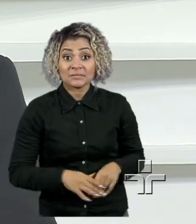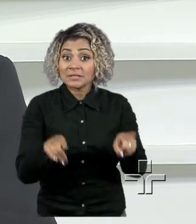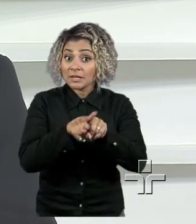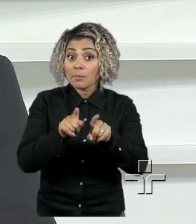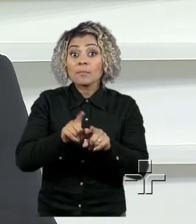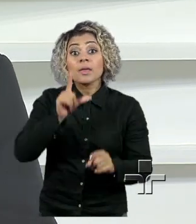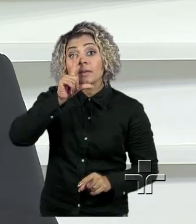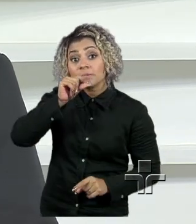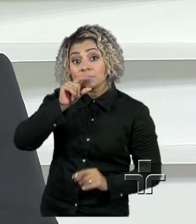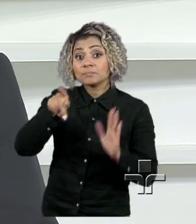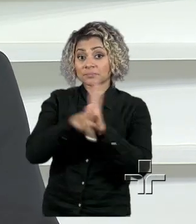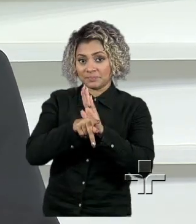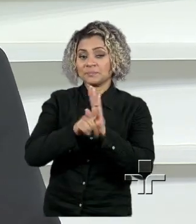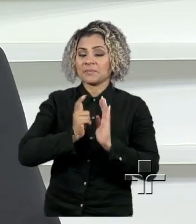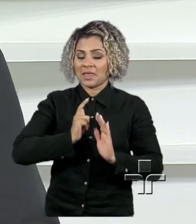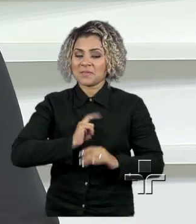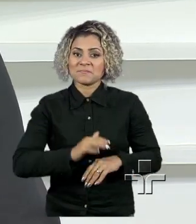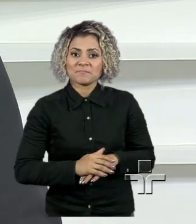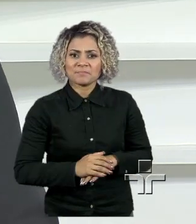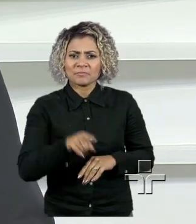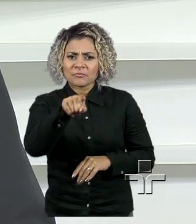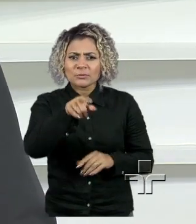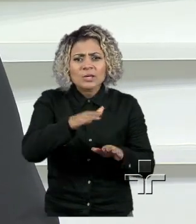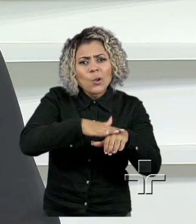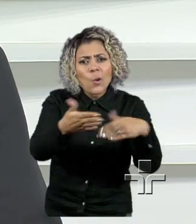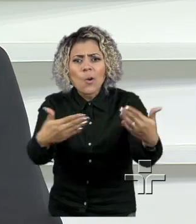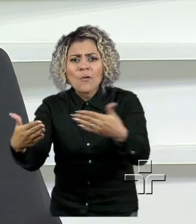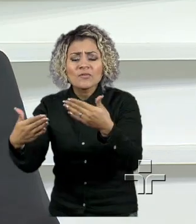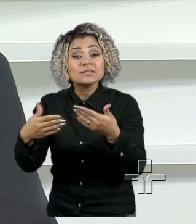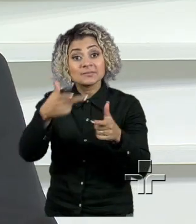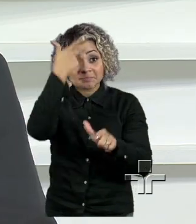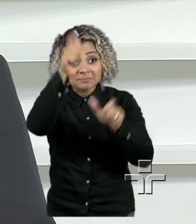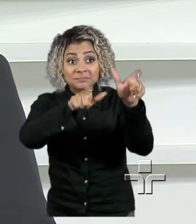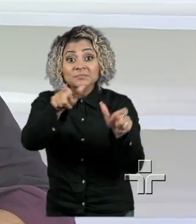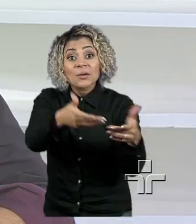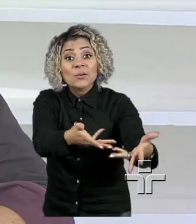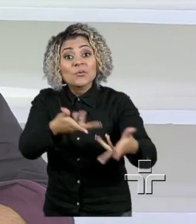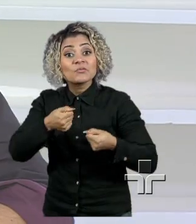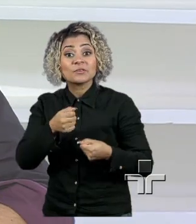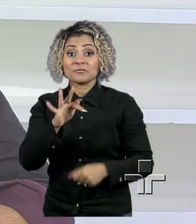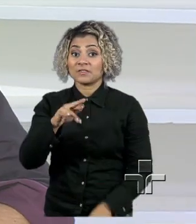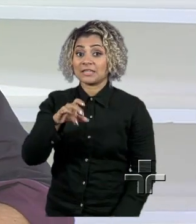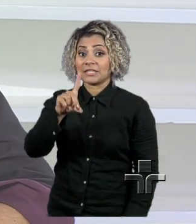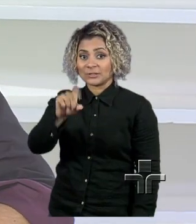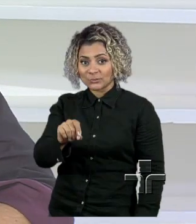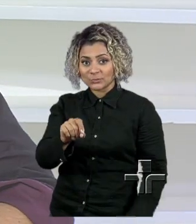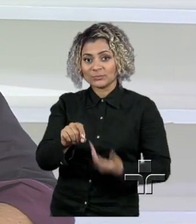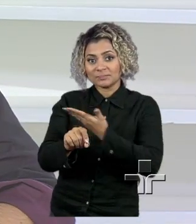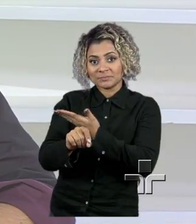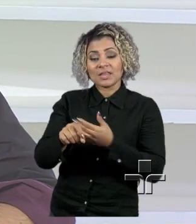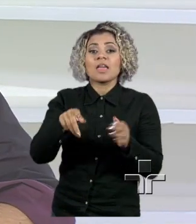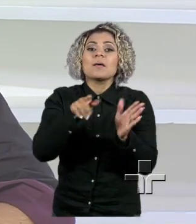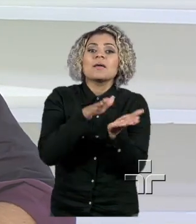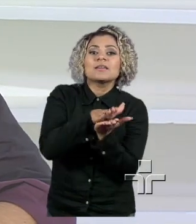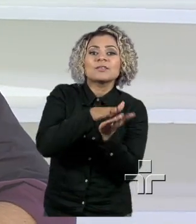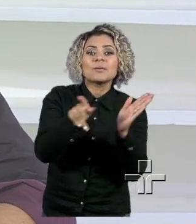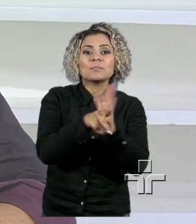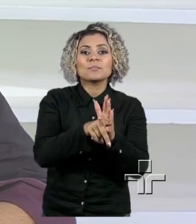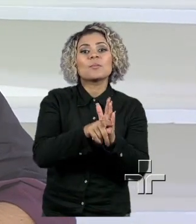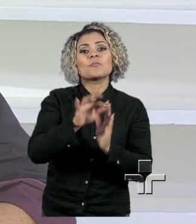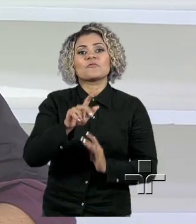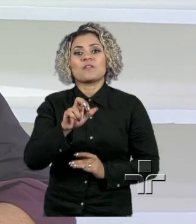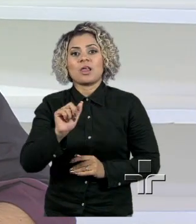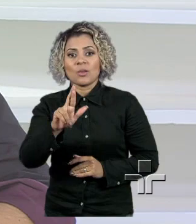no nosso perfil do Twitter. Para conversar com Alexandre, convidamos Fernando Torres, editor do Valor